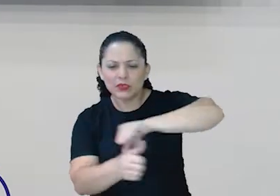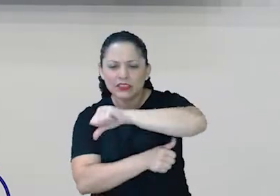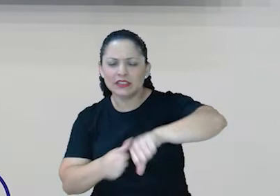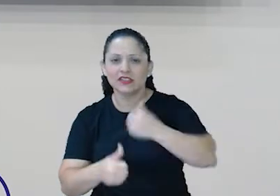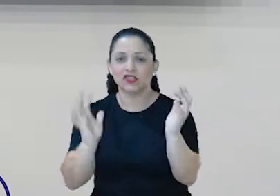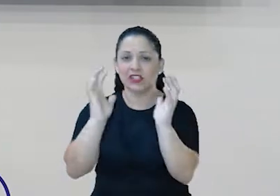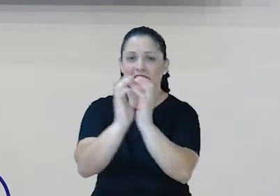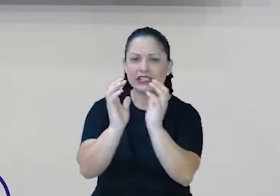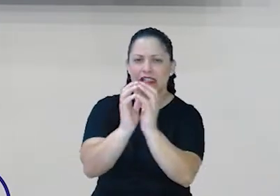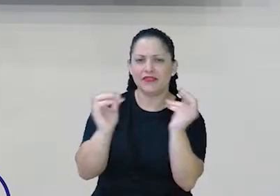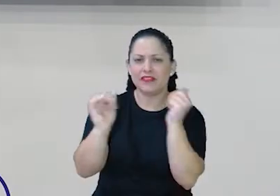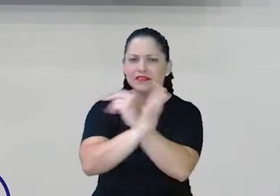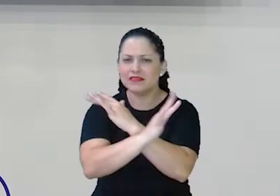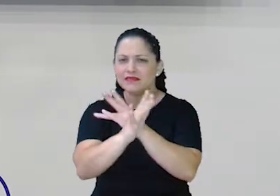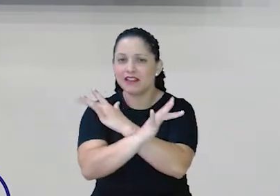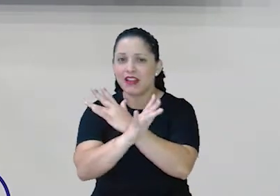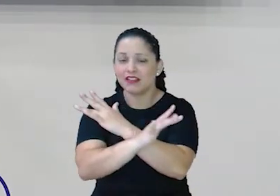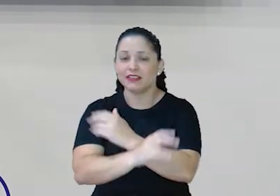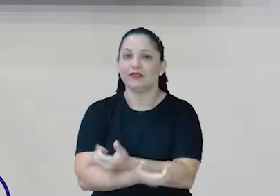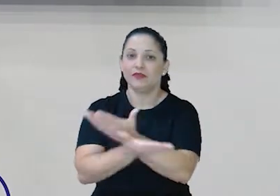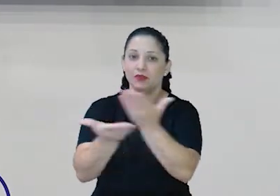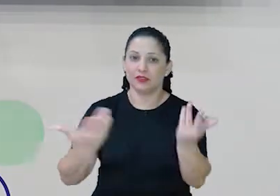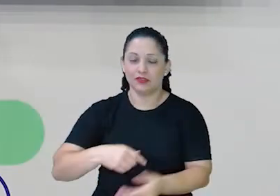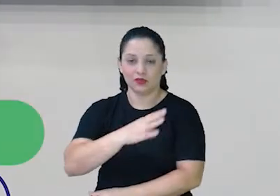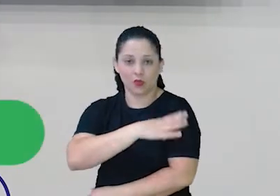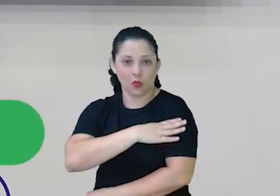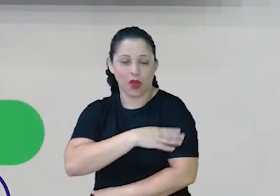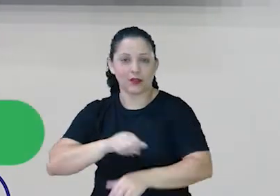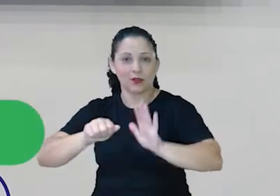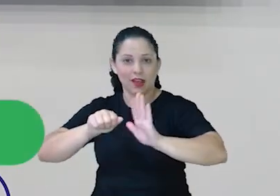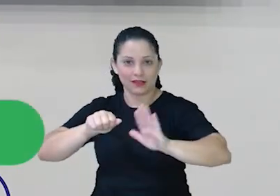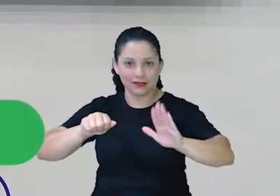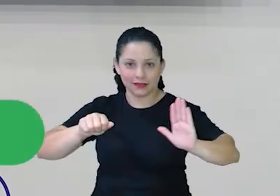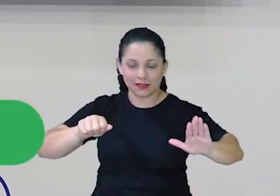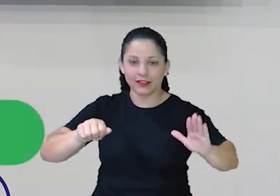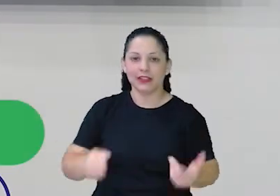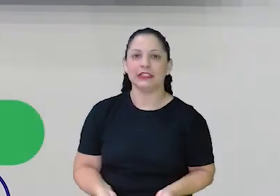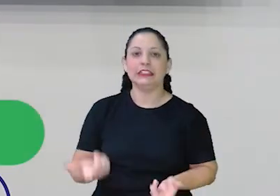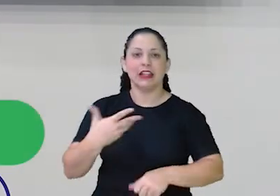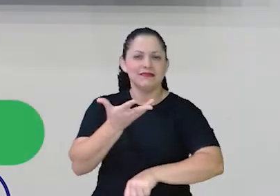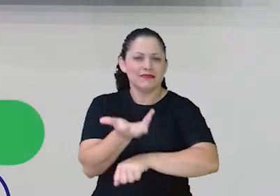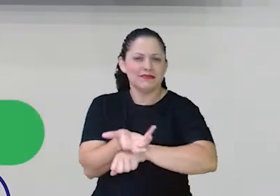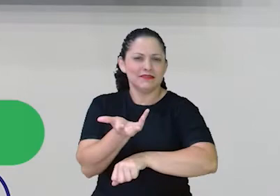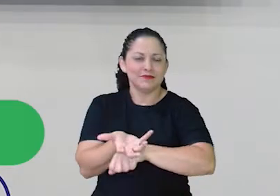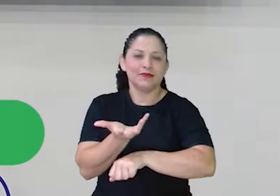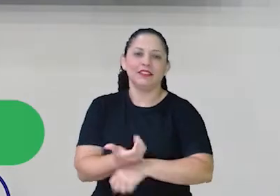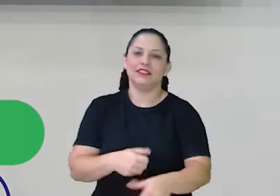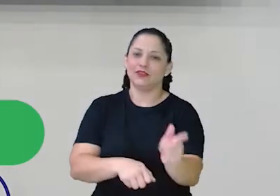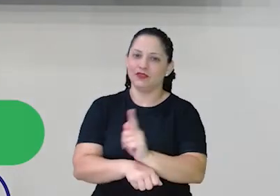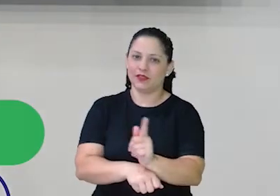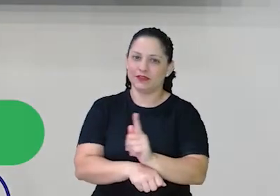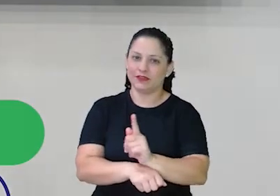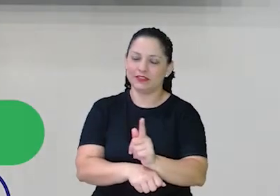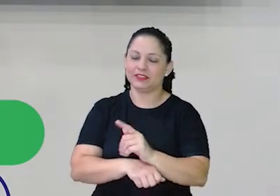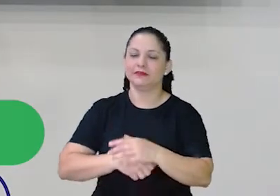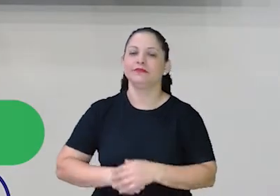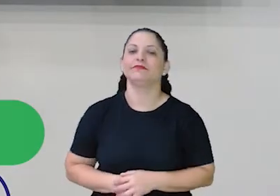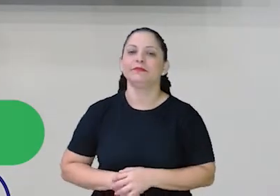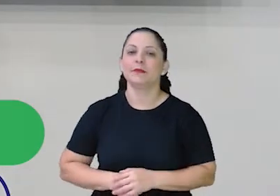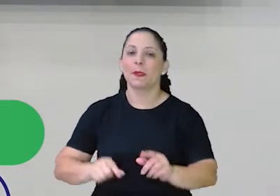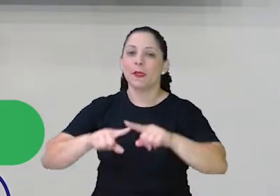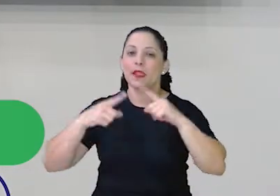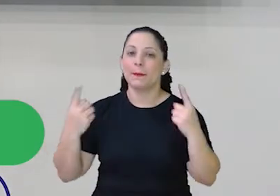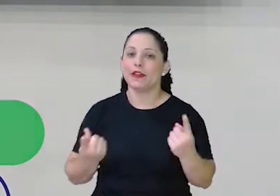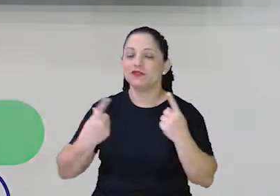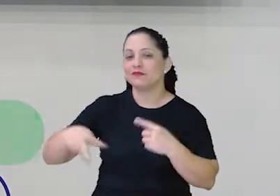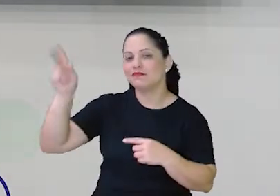Recife, que é para as turmas do 4º ano em Acelera, da disciplina de Geografia, tá bom? Então, lembrando sempre